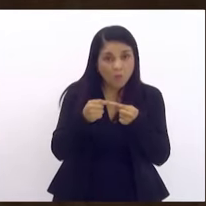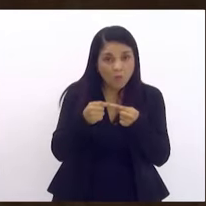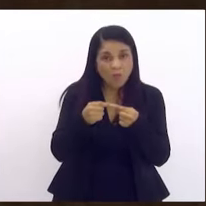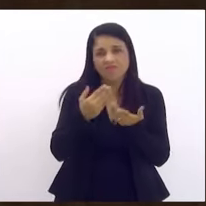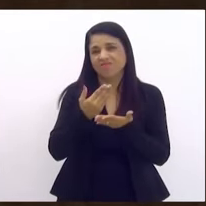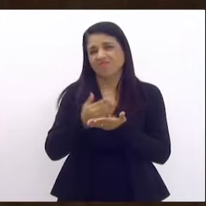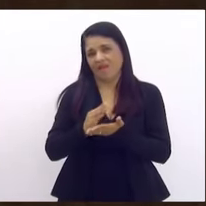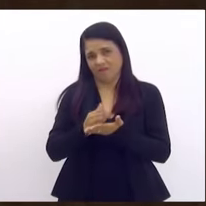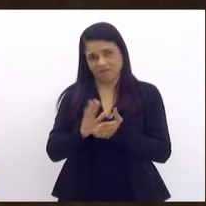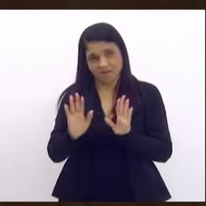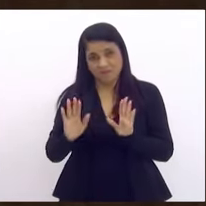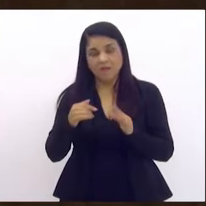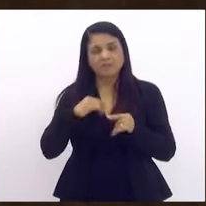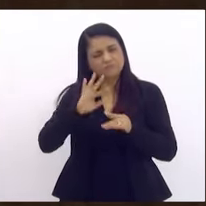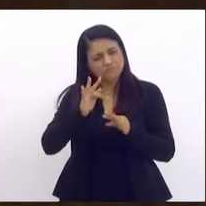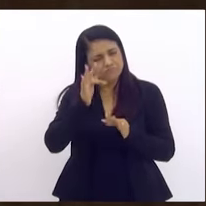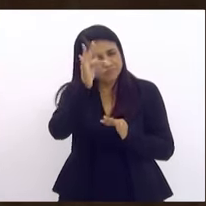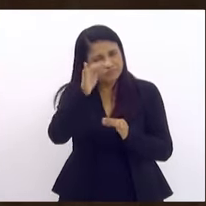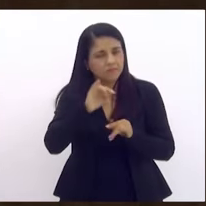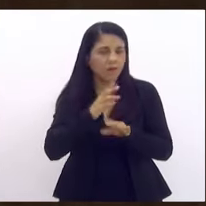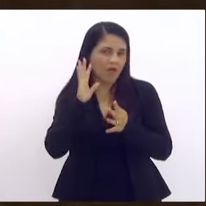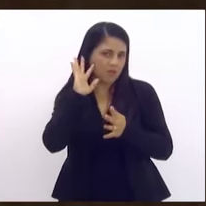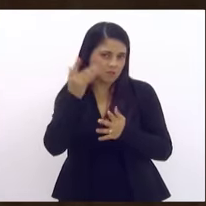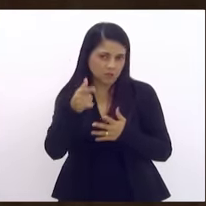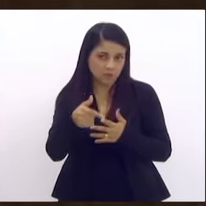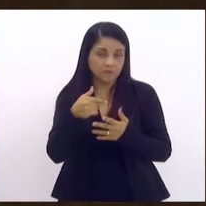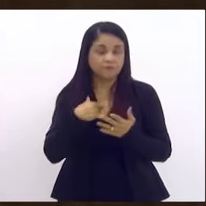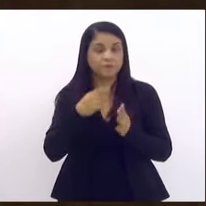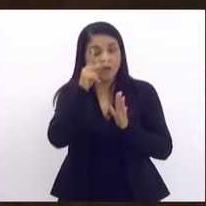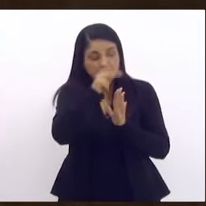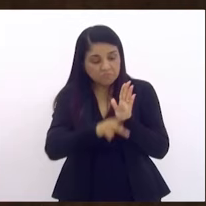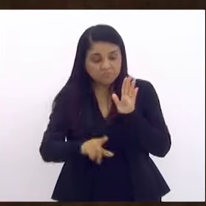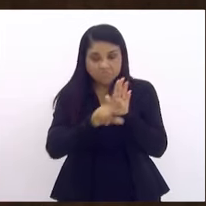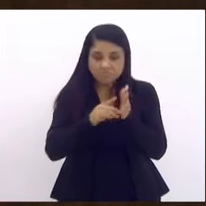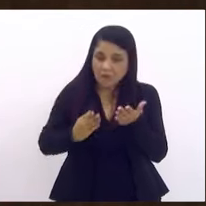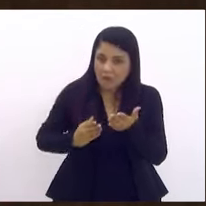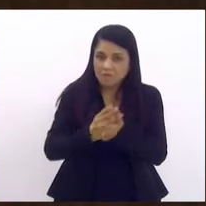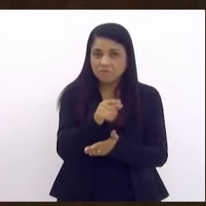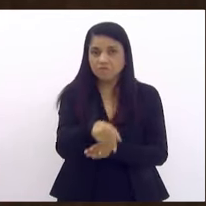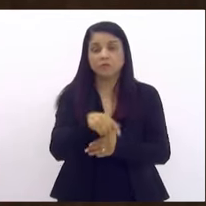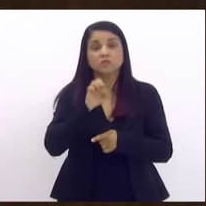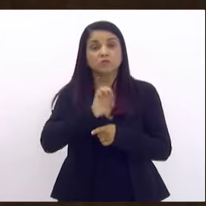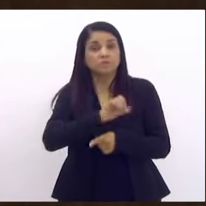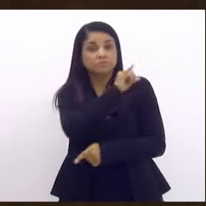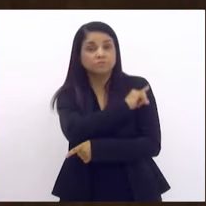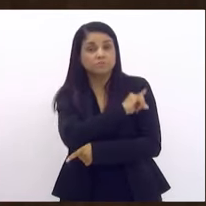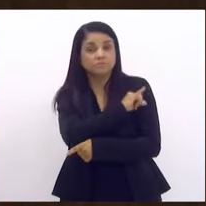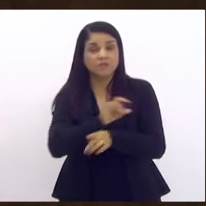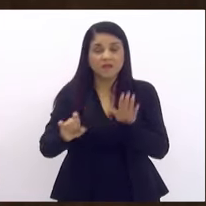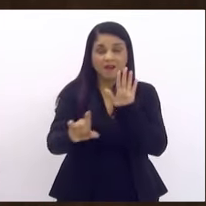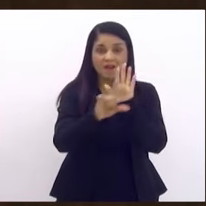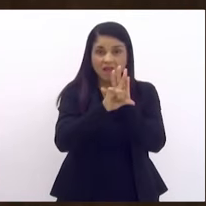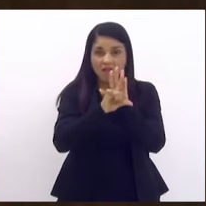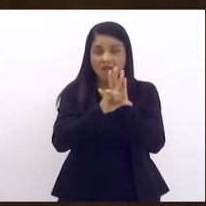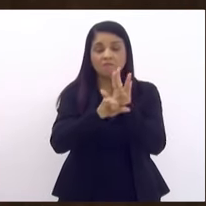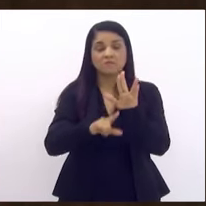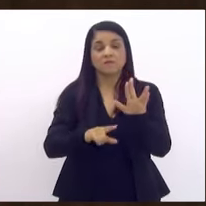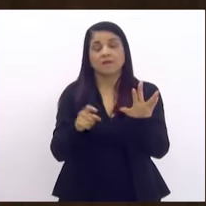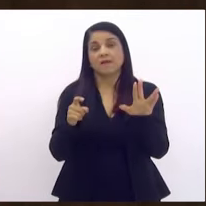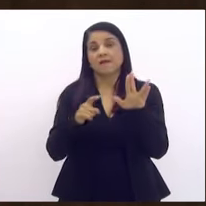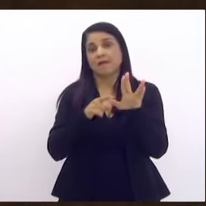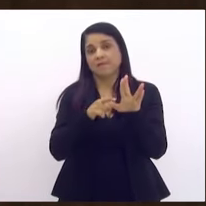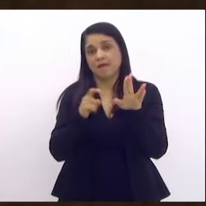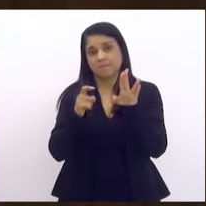aprovar um projeto Outra coisa o Rio de Janeiro foi o primeiro estado do Brasil a ter uma lei pró cannabis medicinal